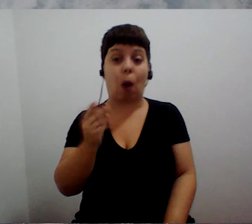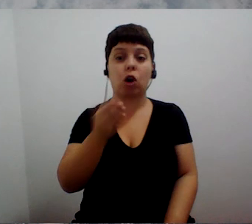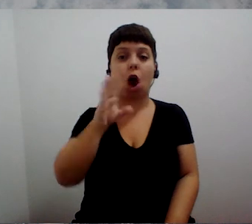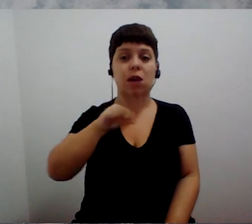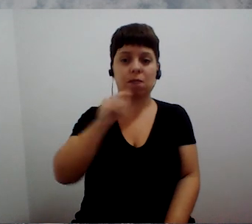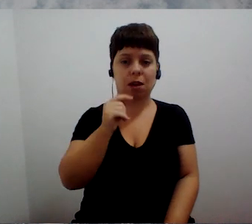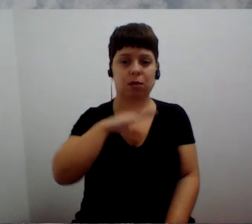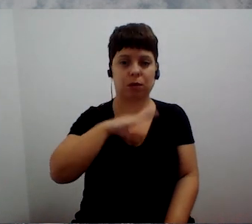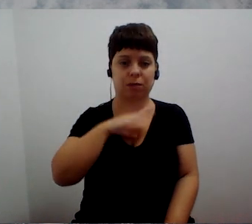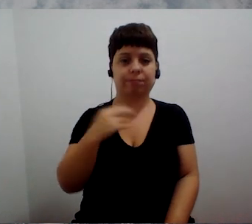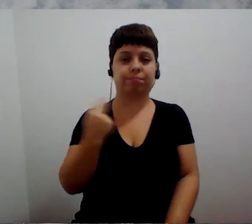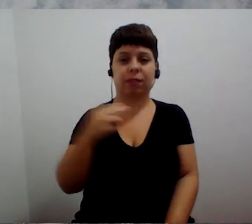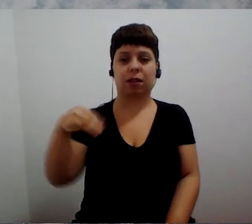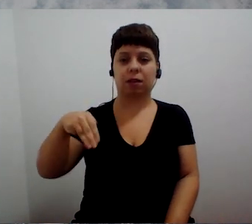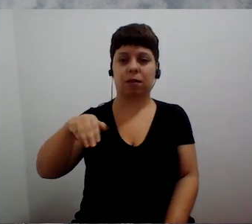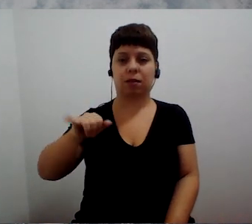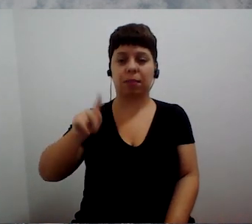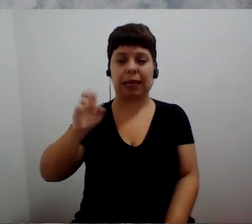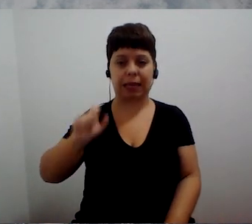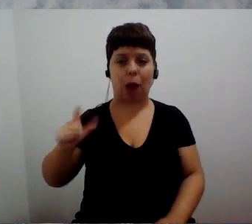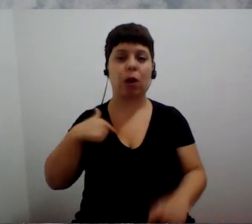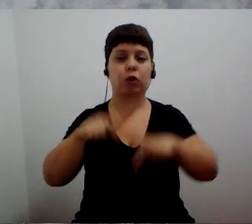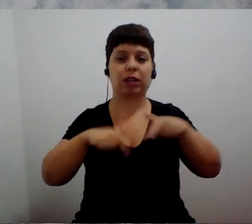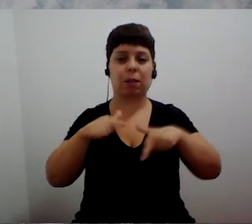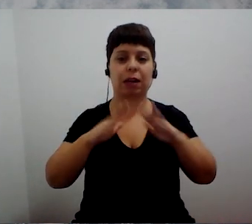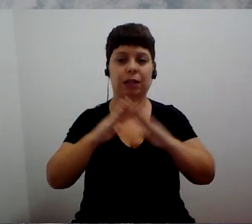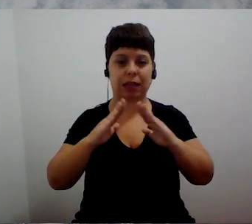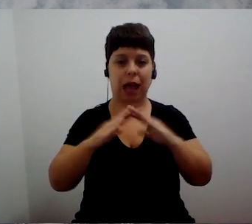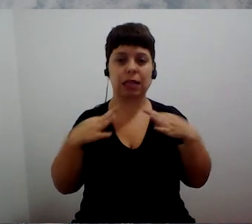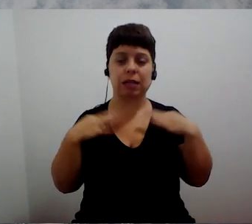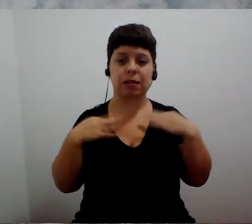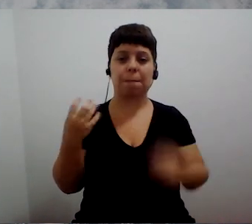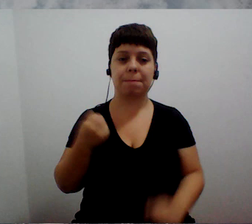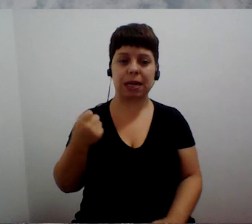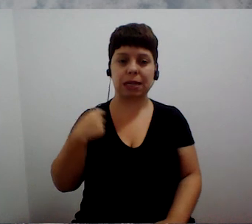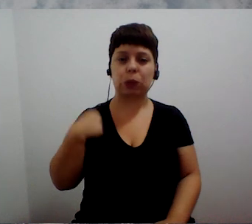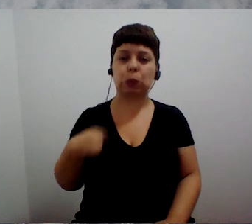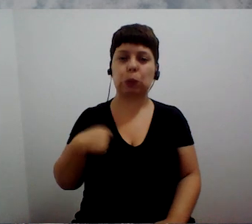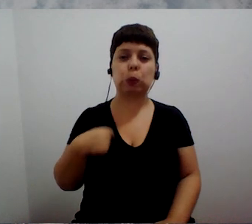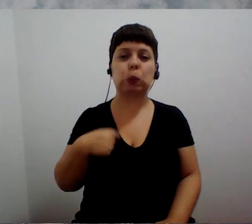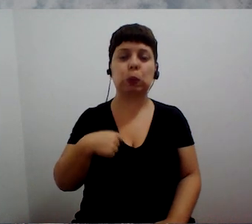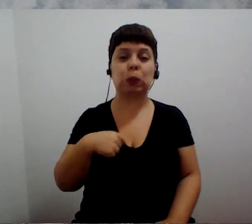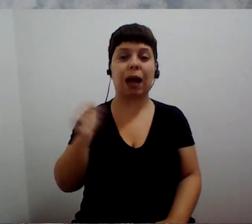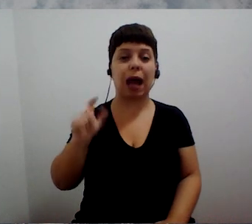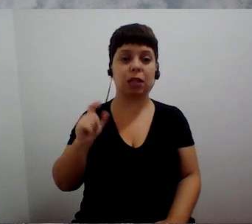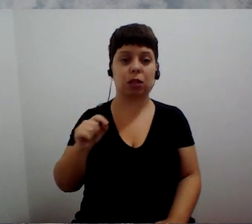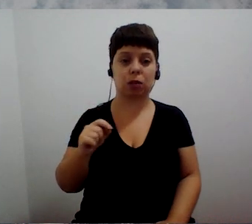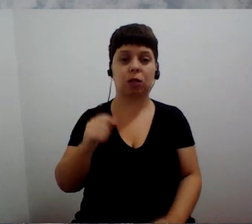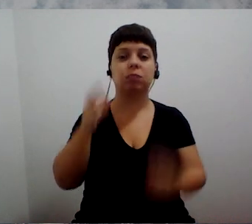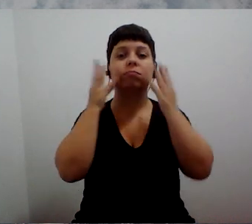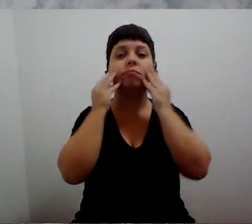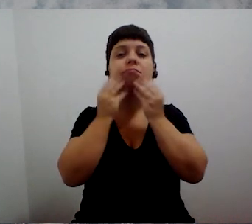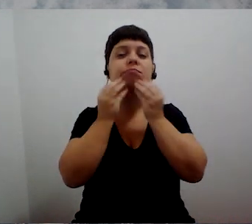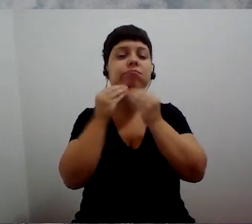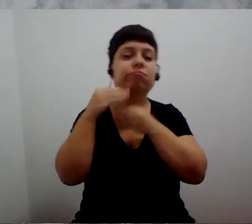eu sou Miguel, eu também estou trabalhando de home office, estou aqui vestindo uma camisa branca com listras finas azuis, uso barba, ela é um